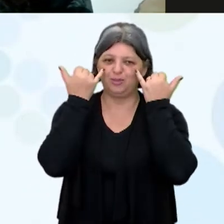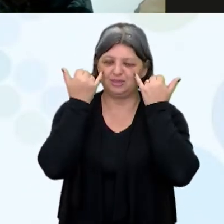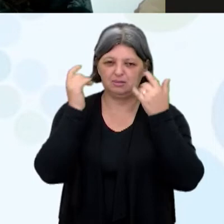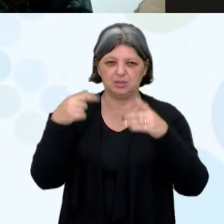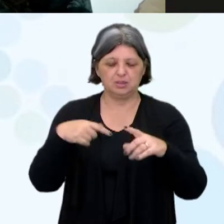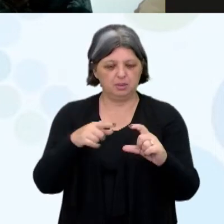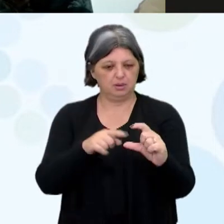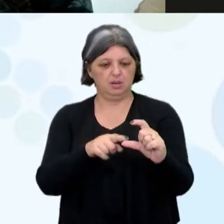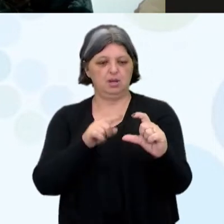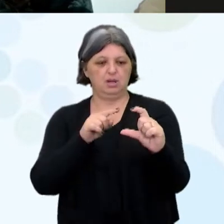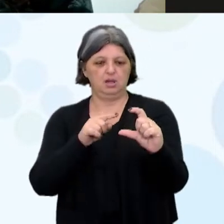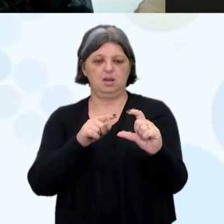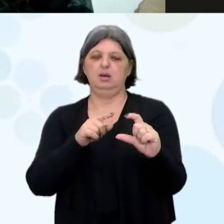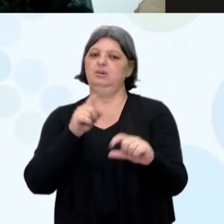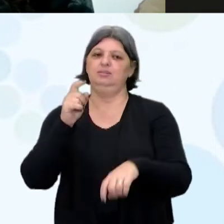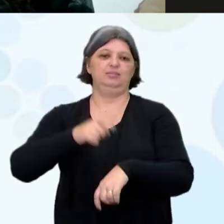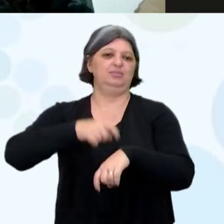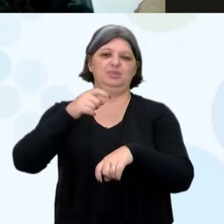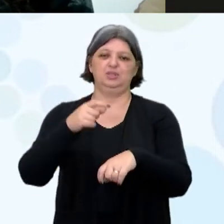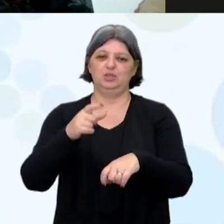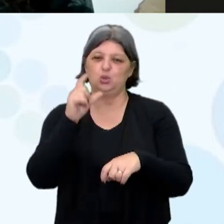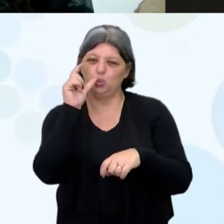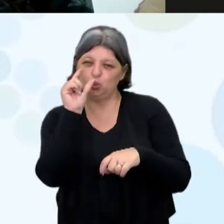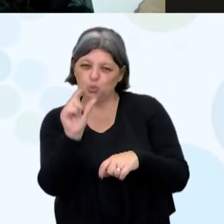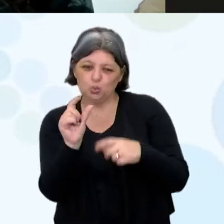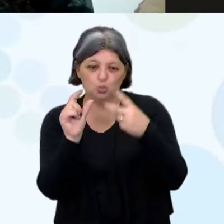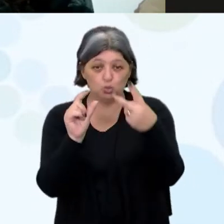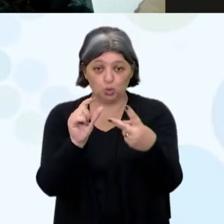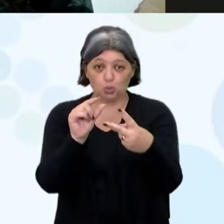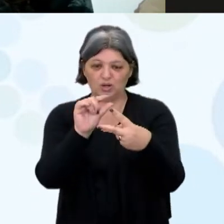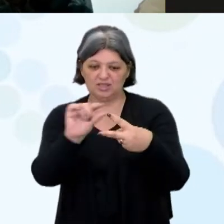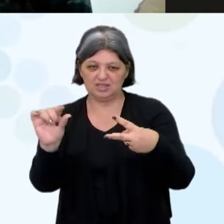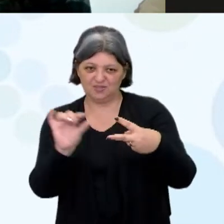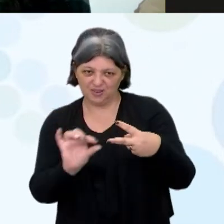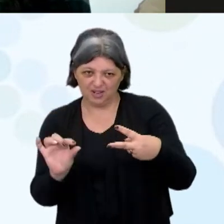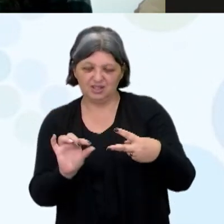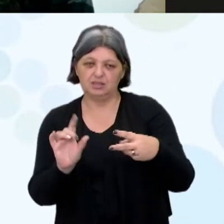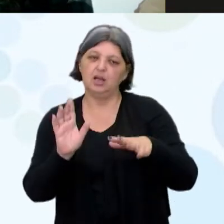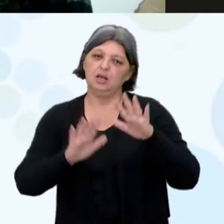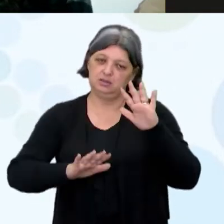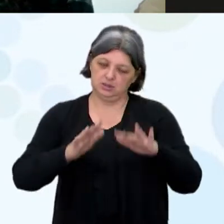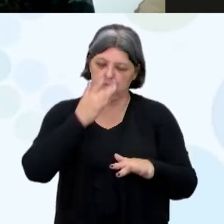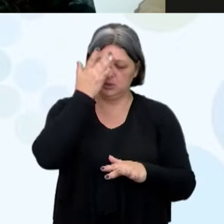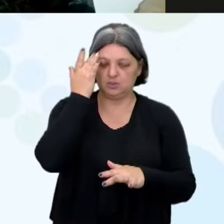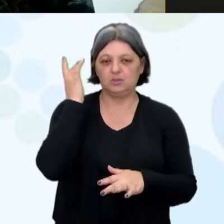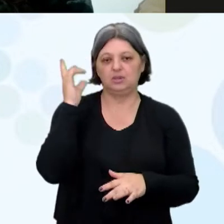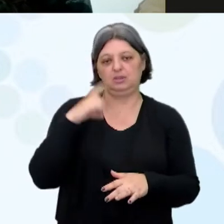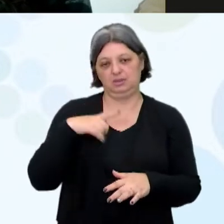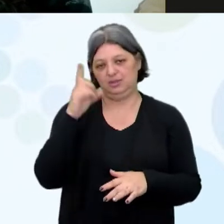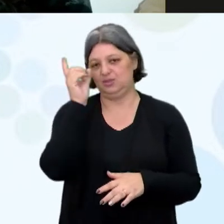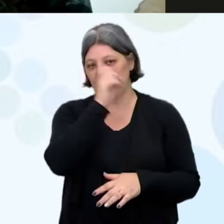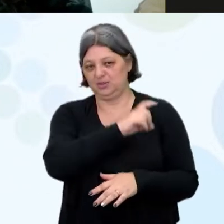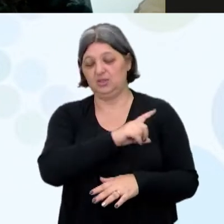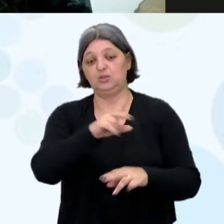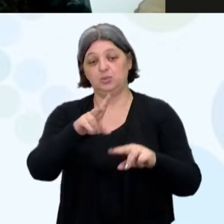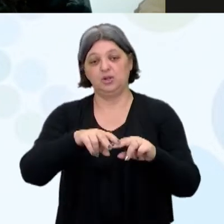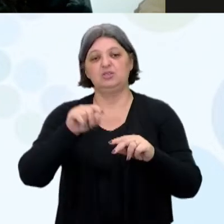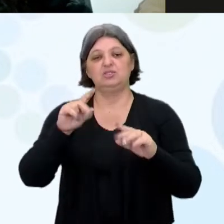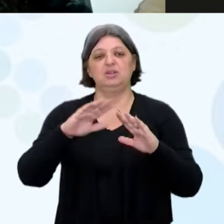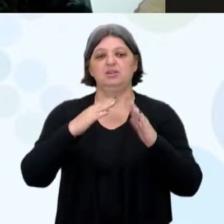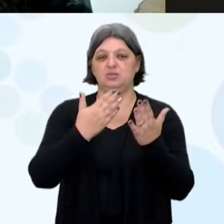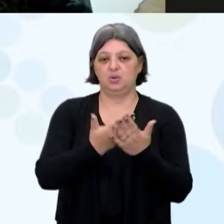olho, ela já leu 2 frases e já consegue interpretar. Obviamente que tem gente que ainda tem dificuldade, né? E é por isso que a escola auxilia os